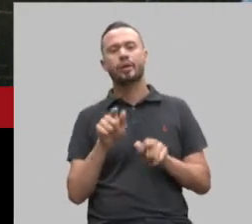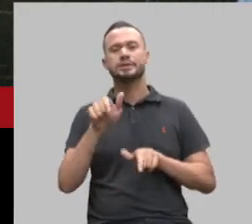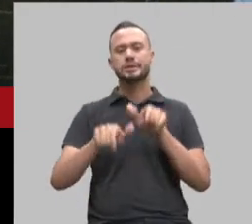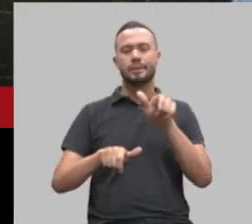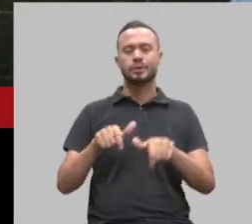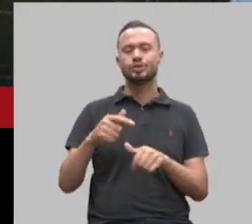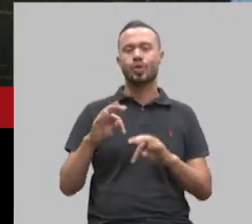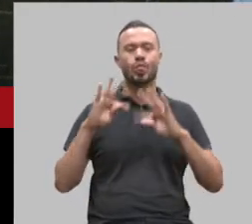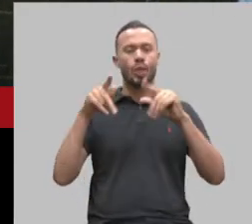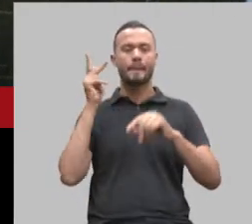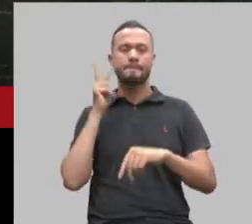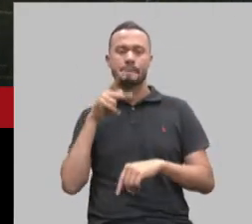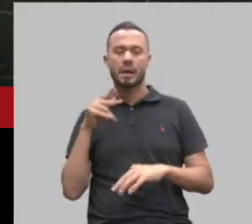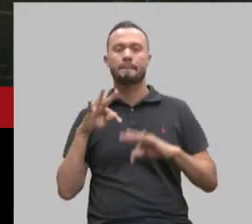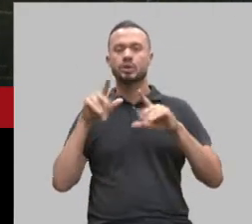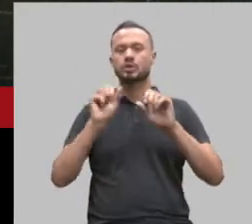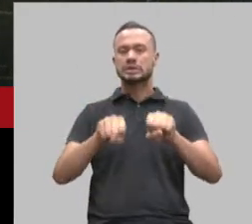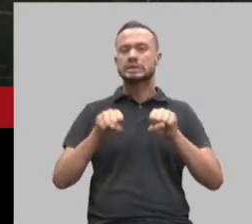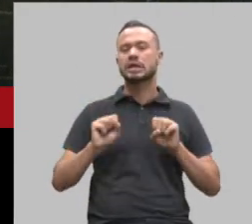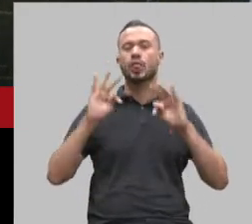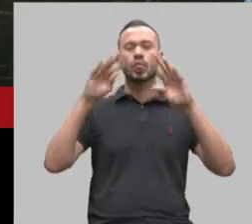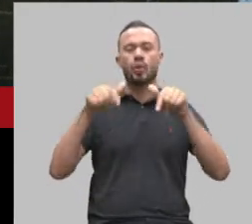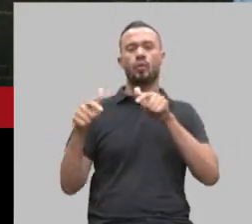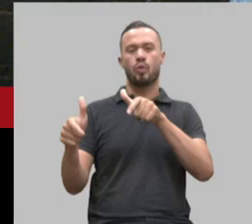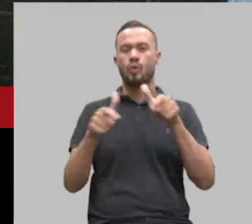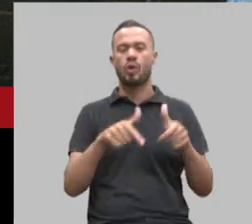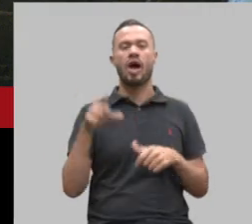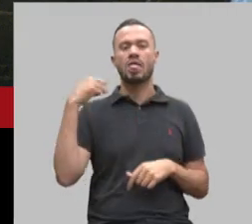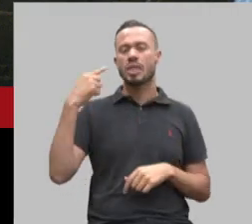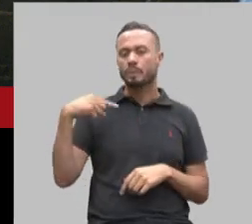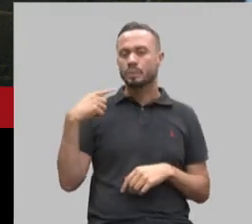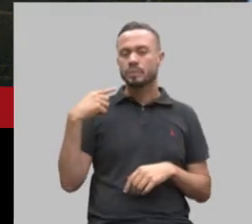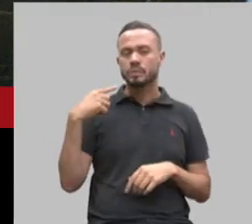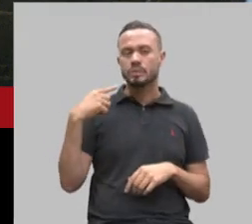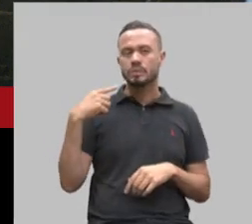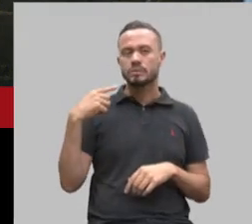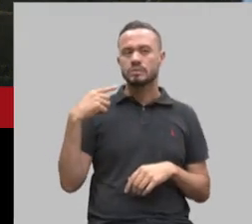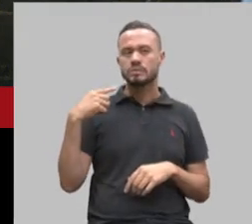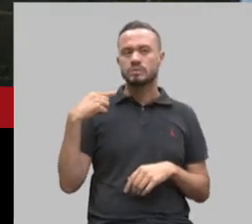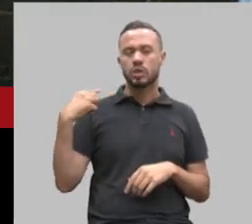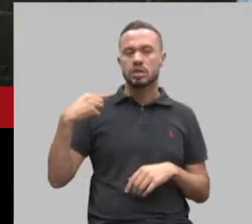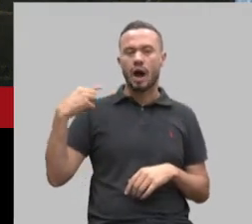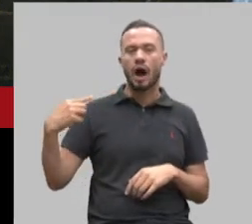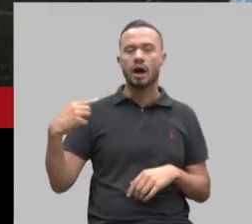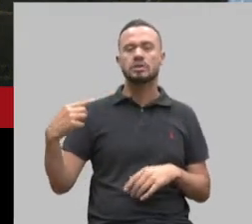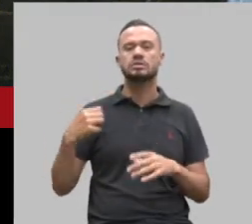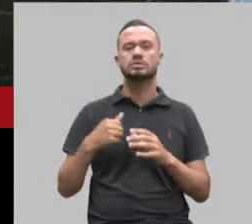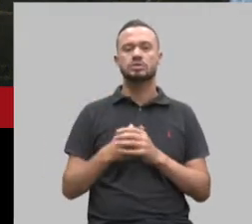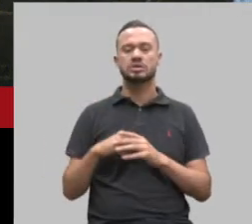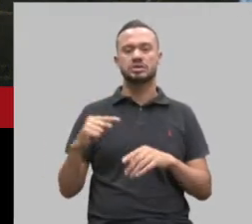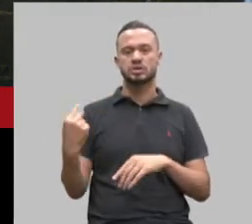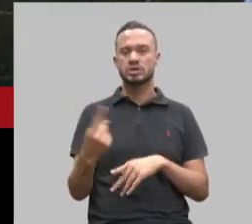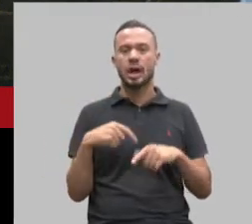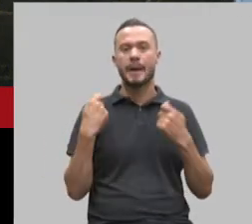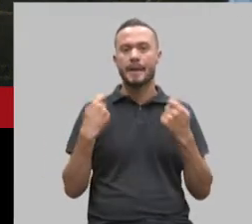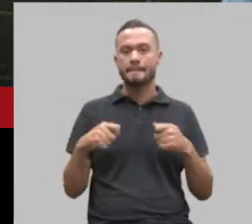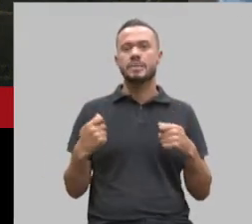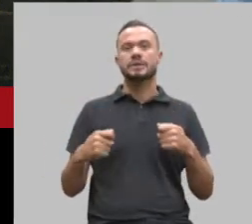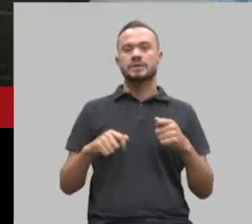todos os senados todos em questão de Deputados então a gente precisa sim estar aqui porque a gente precisa de alguém que a gente se